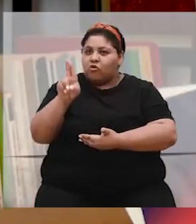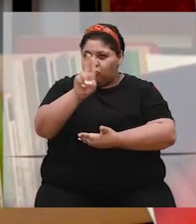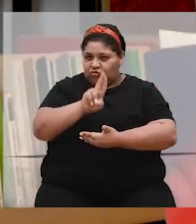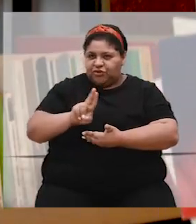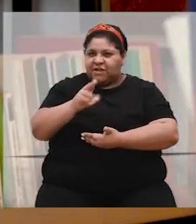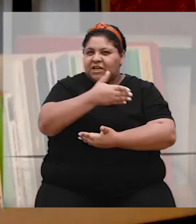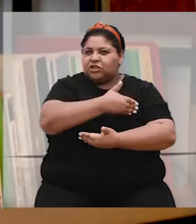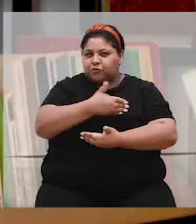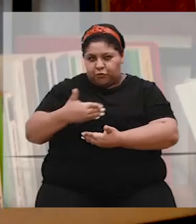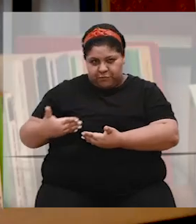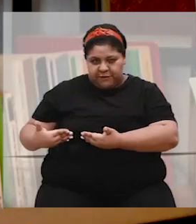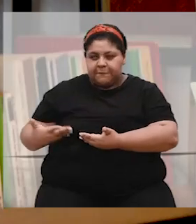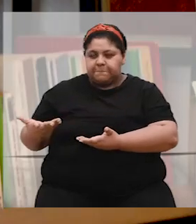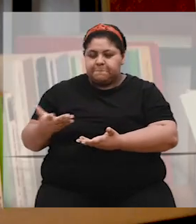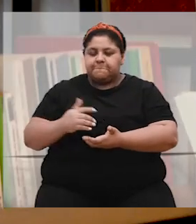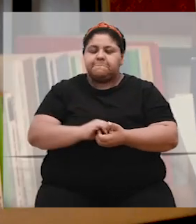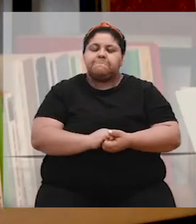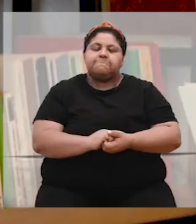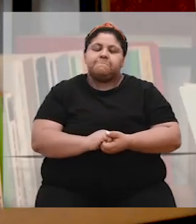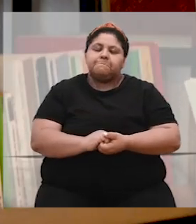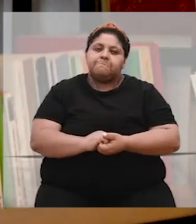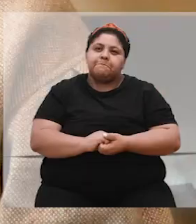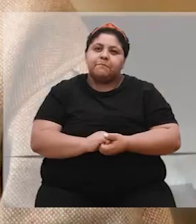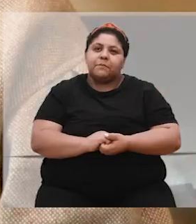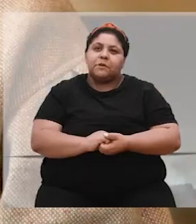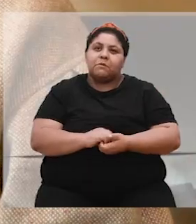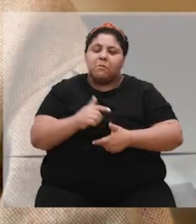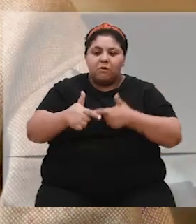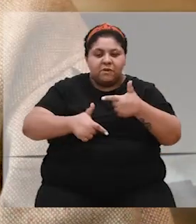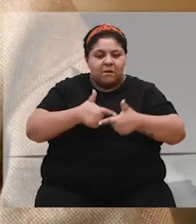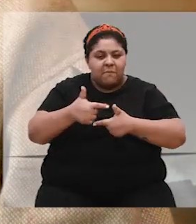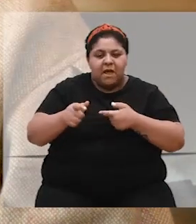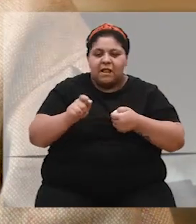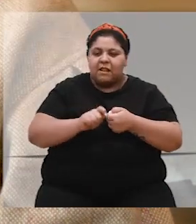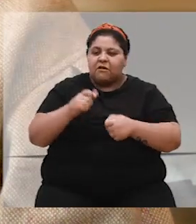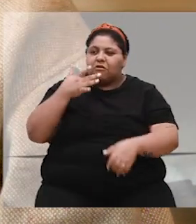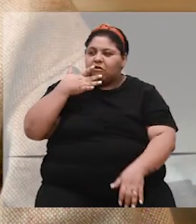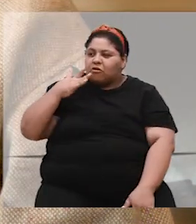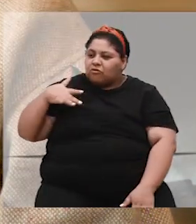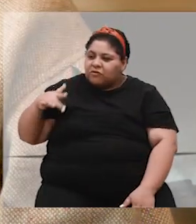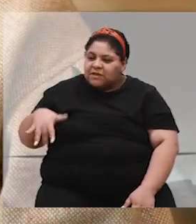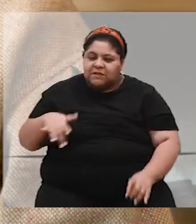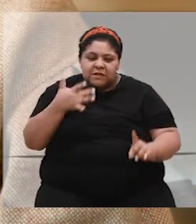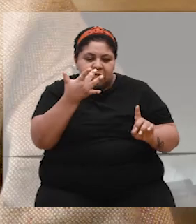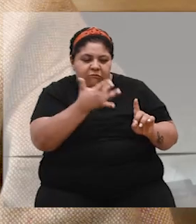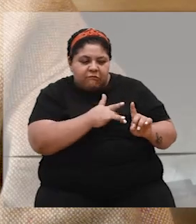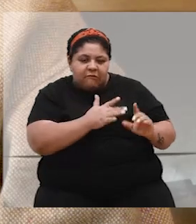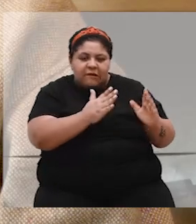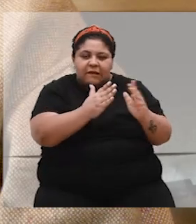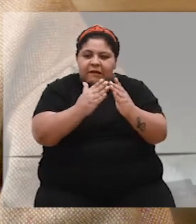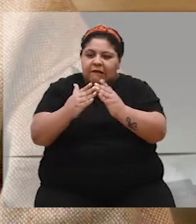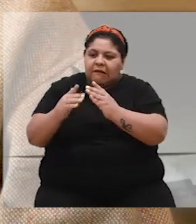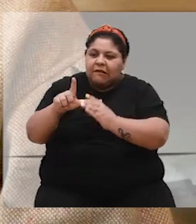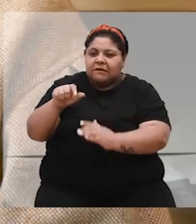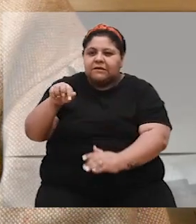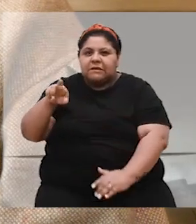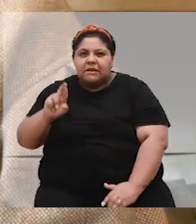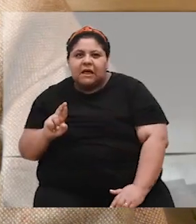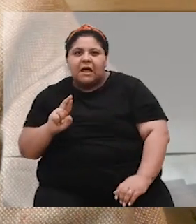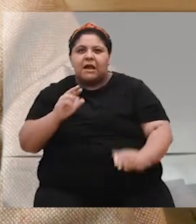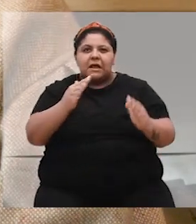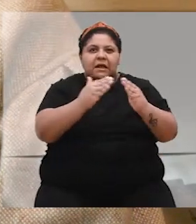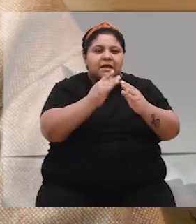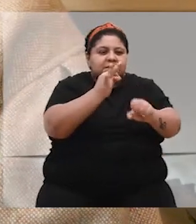de utilidade pública. Declaração de utilidade pública, né? Pelo serviço que faz com crianças vulneráveis, casas-lares,